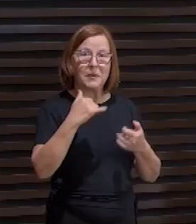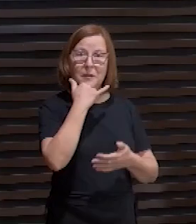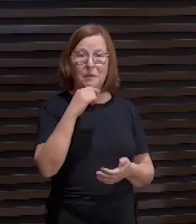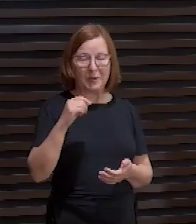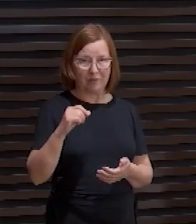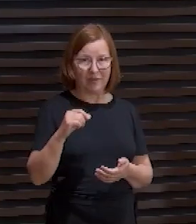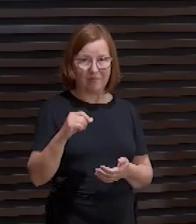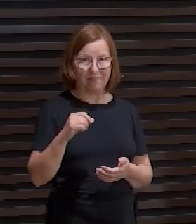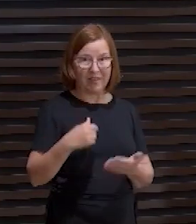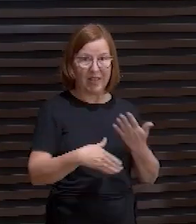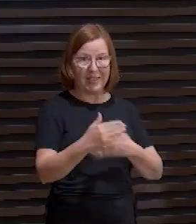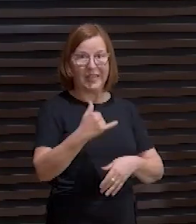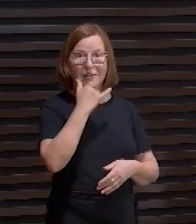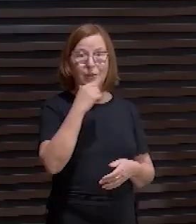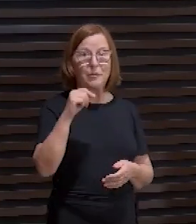por conta.